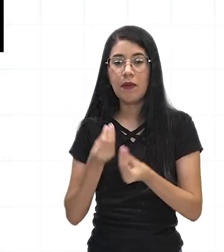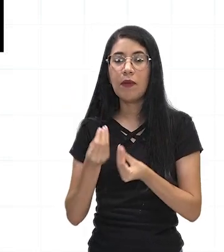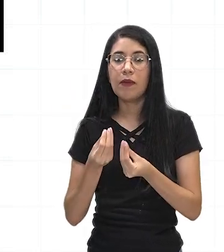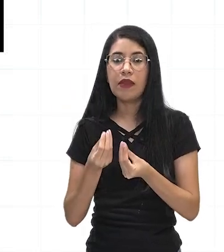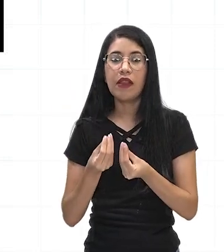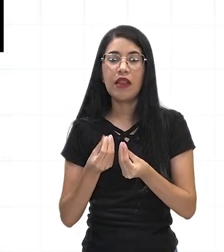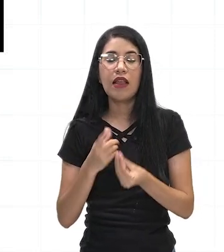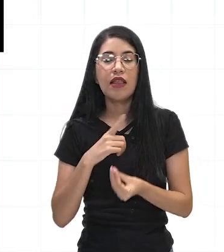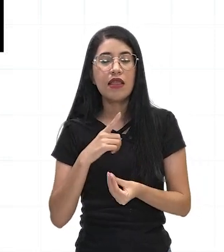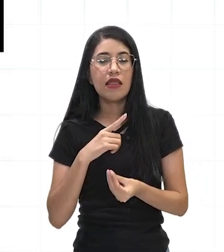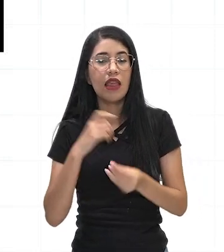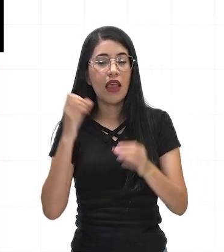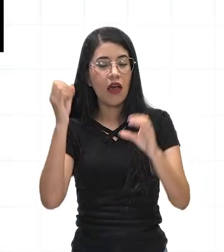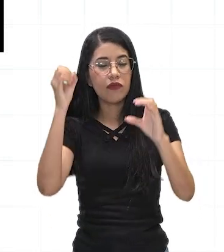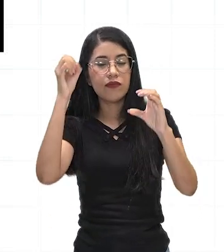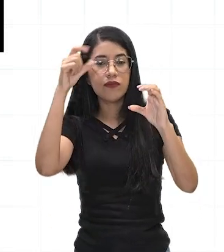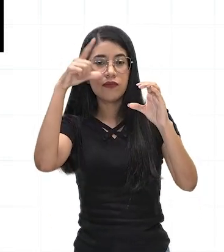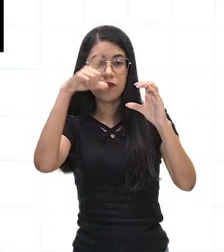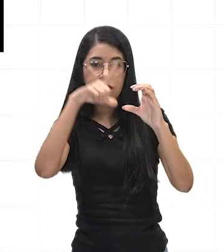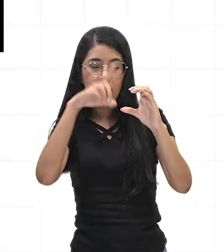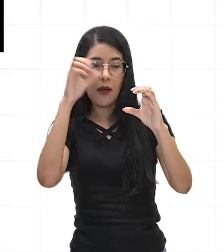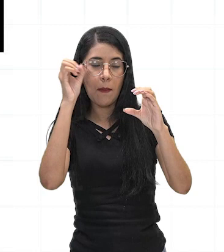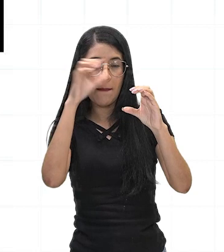se apresentando ali, ó, está recebendo